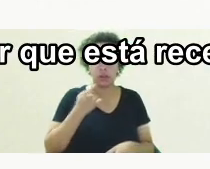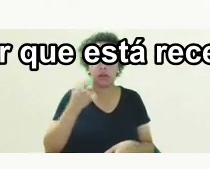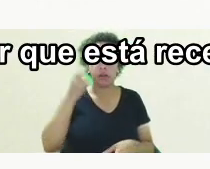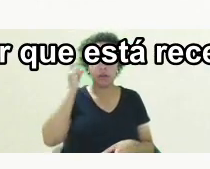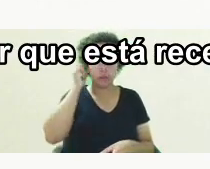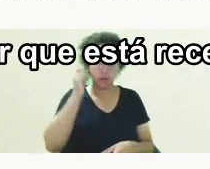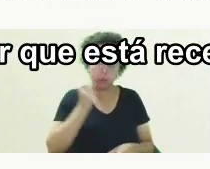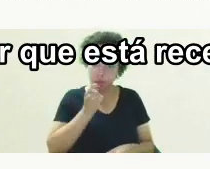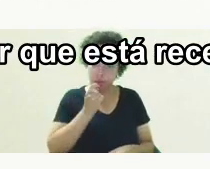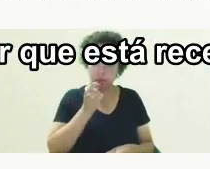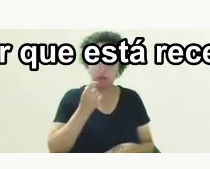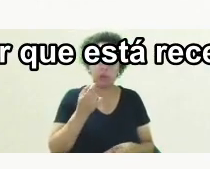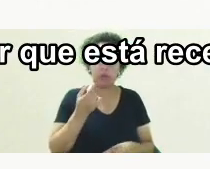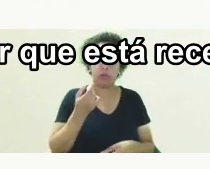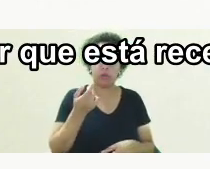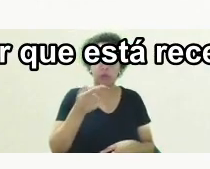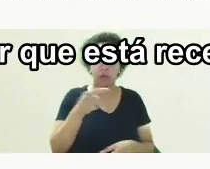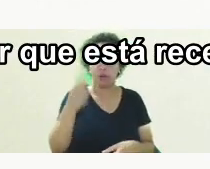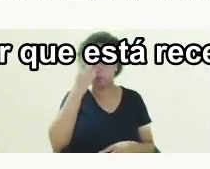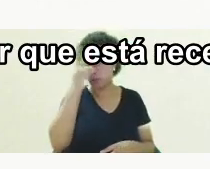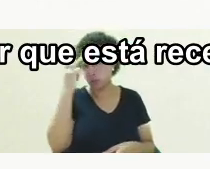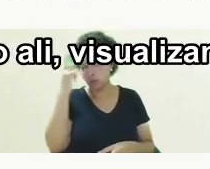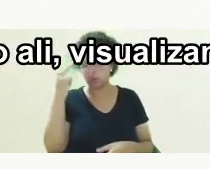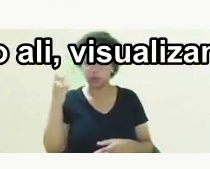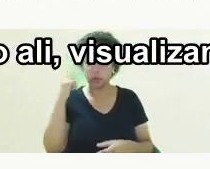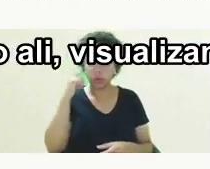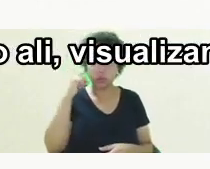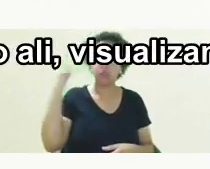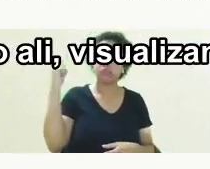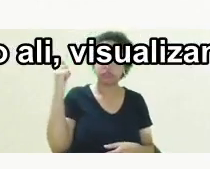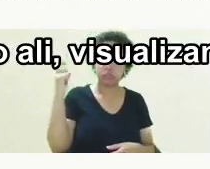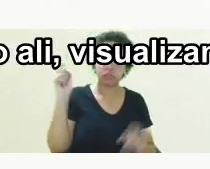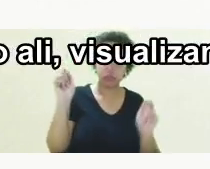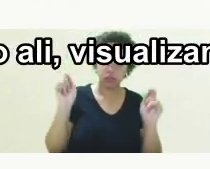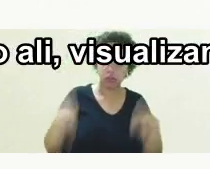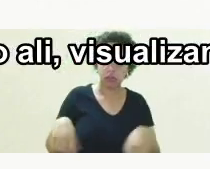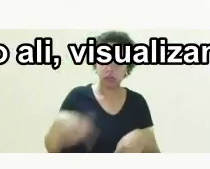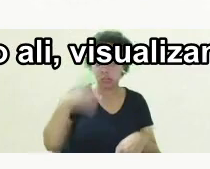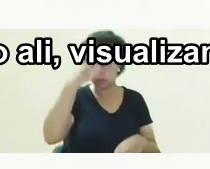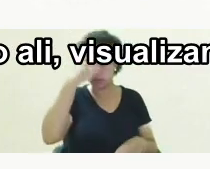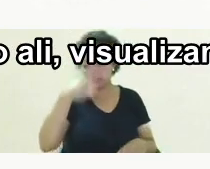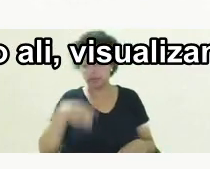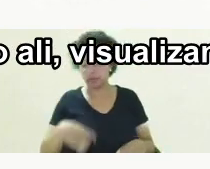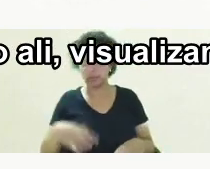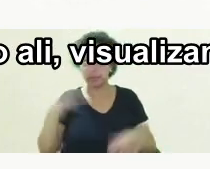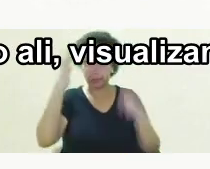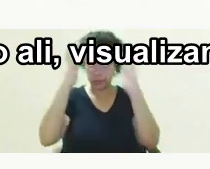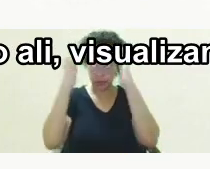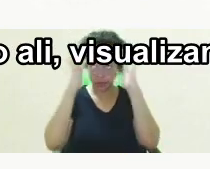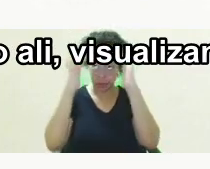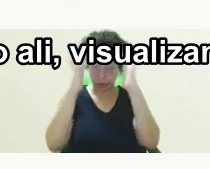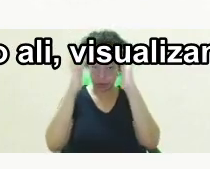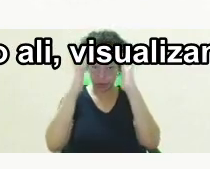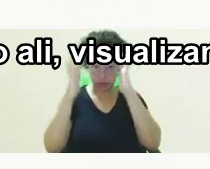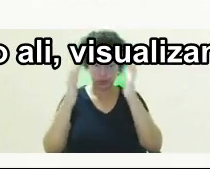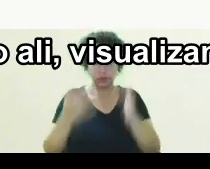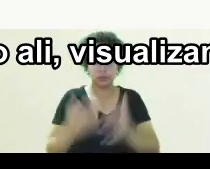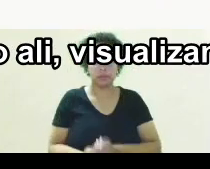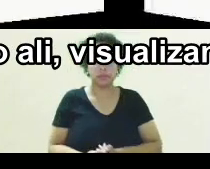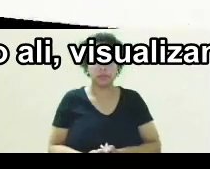para uma pessoa, um receptor que está recebendo essa mensagem por áudio e imaginando ali, visualizando